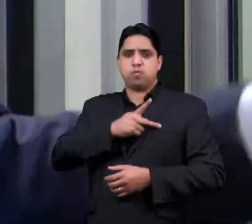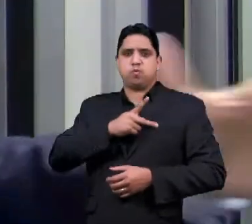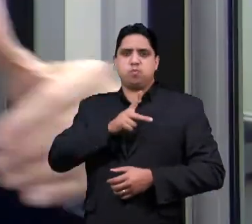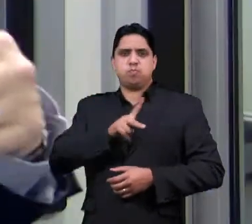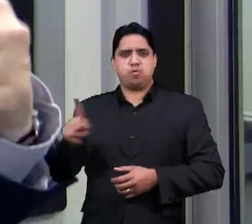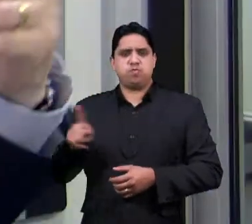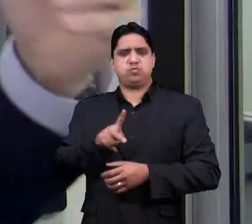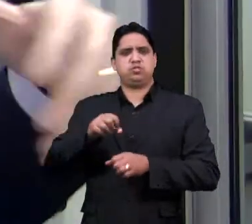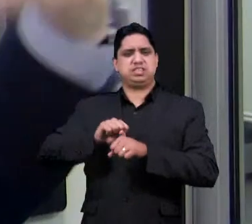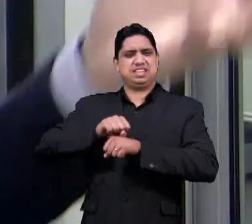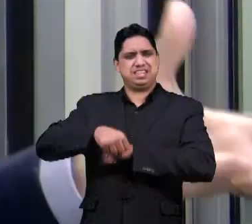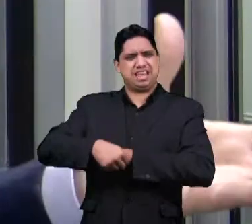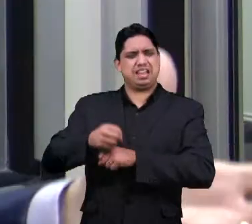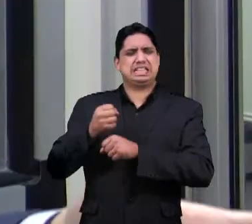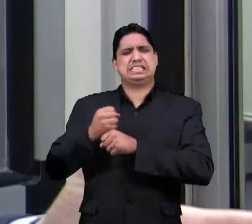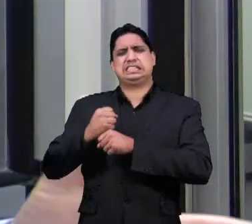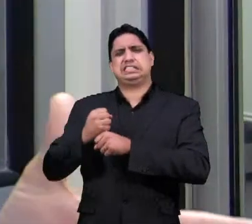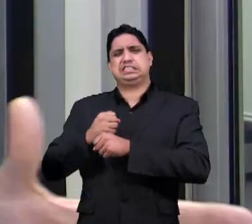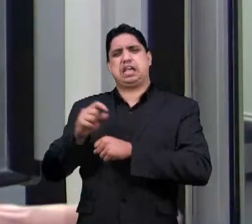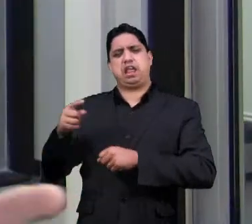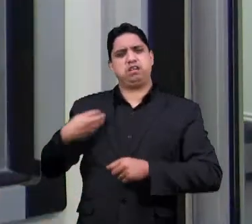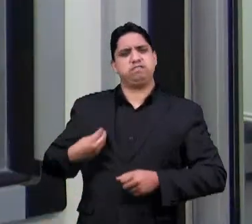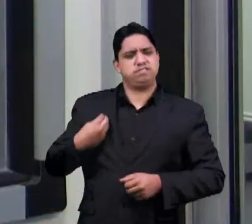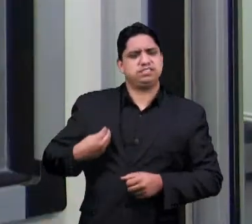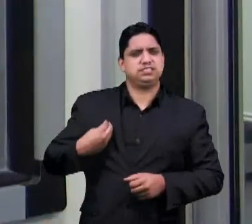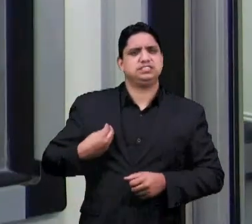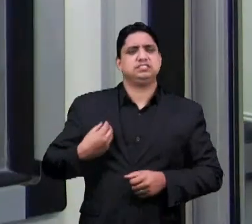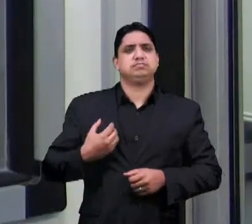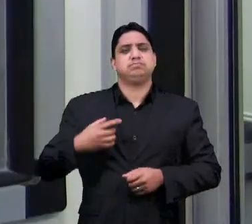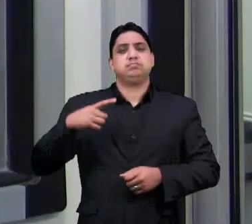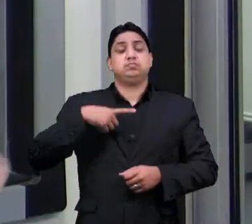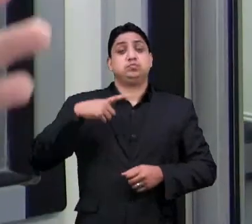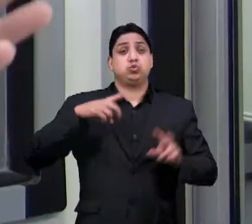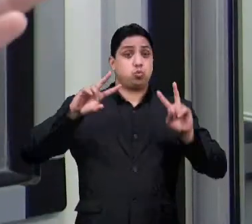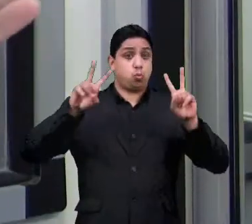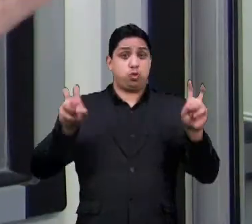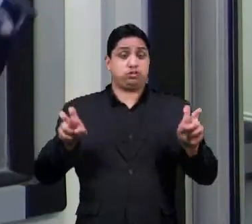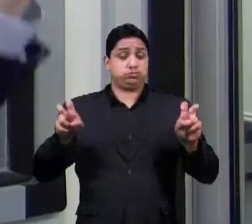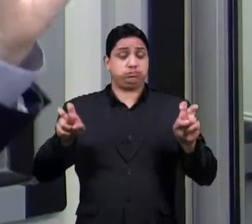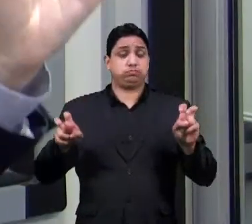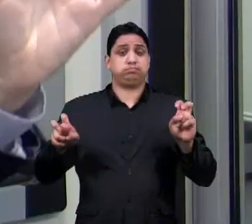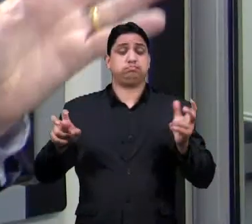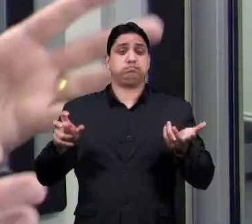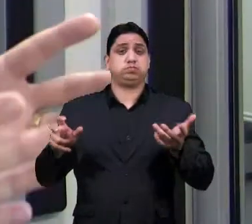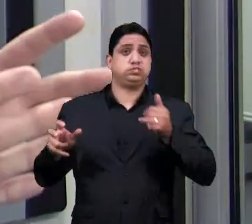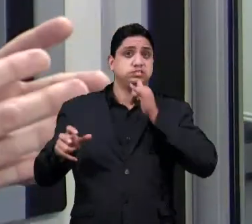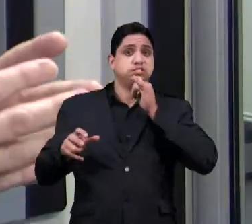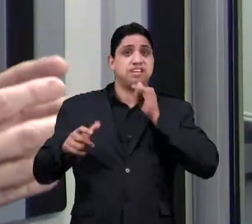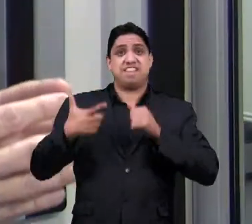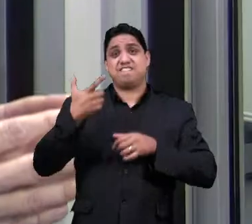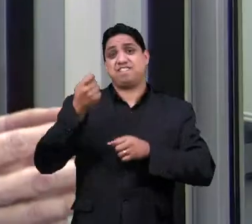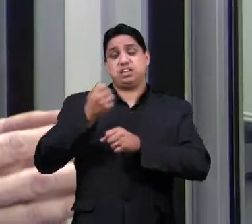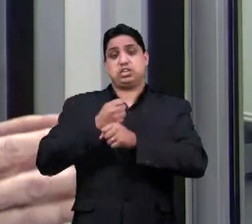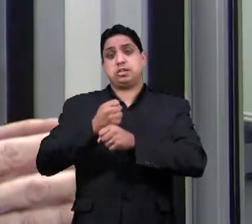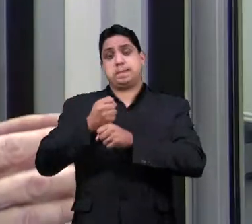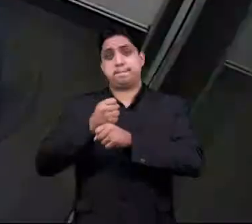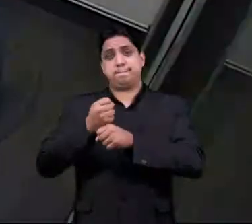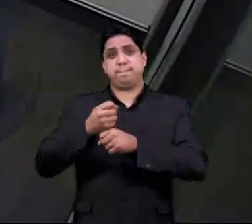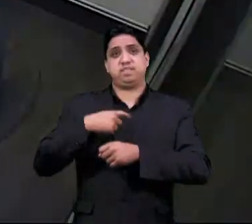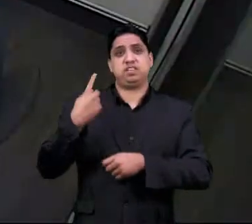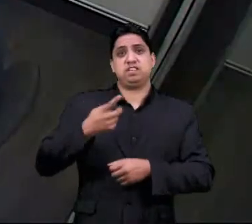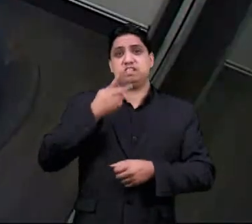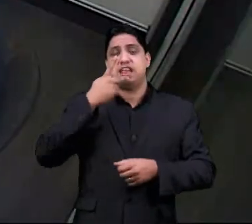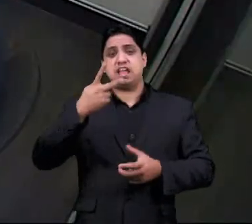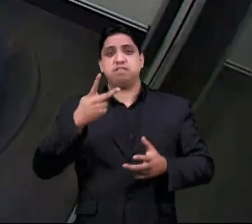ele certamente vivencia isso muito. Tem um assunto que há 20 anos era dado com uma